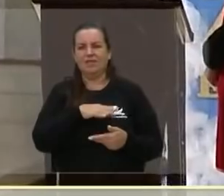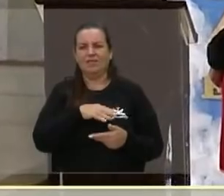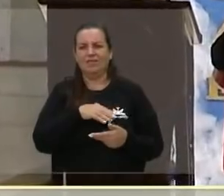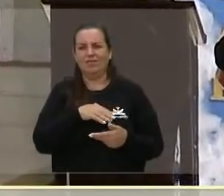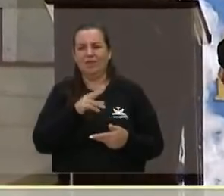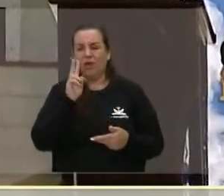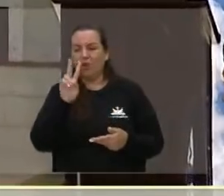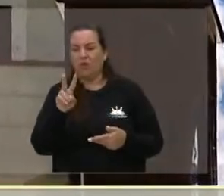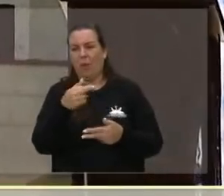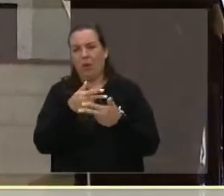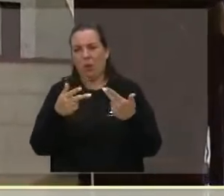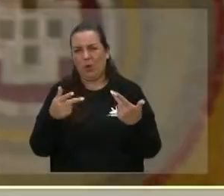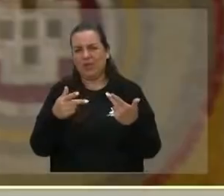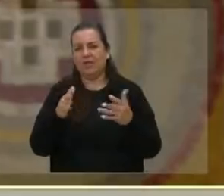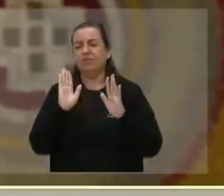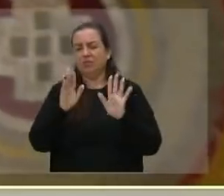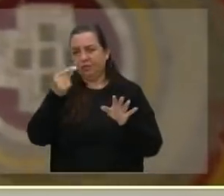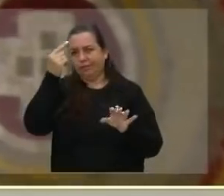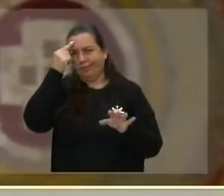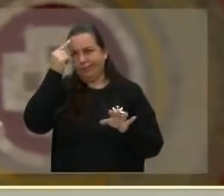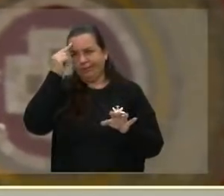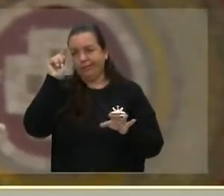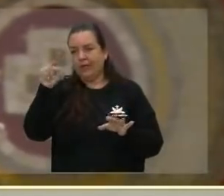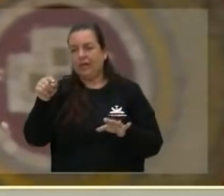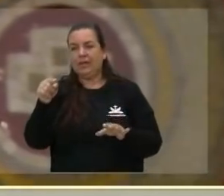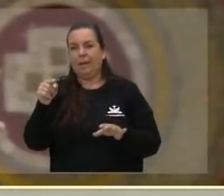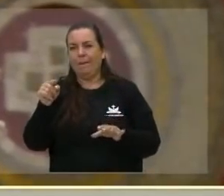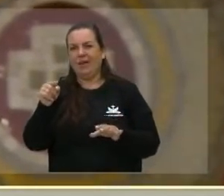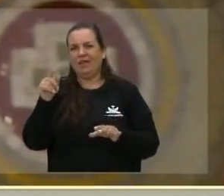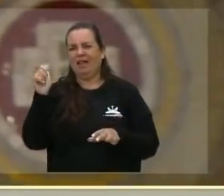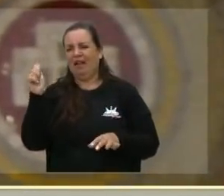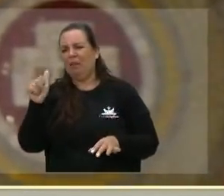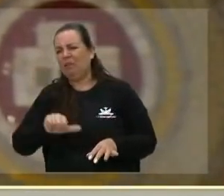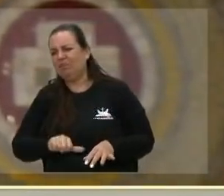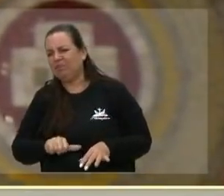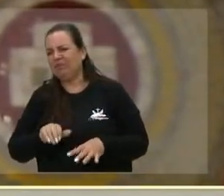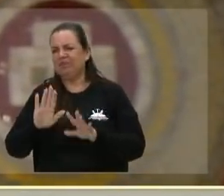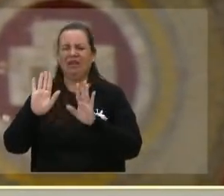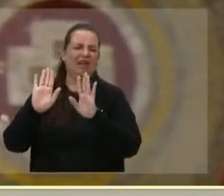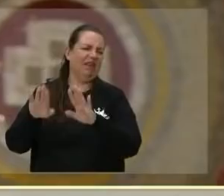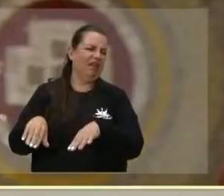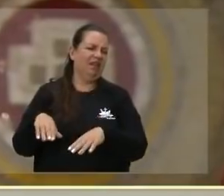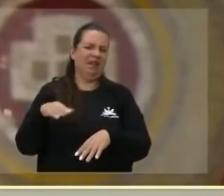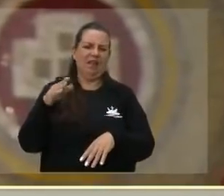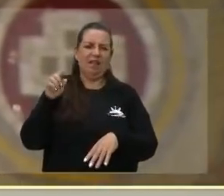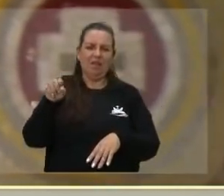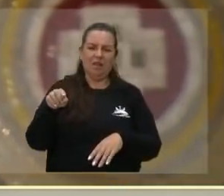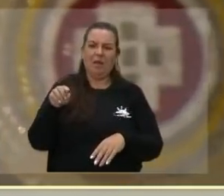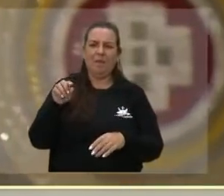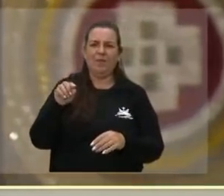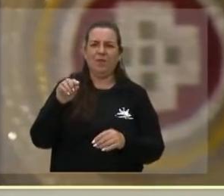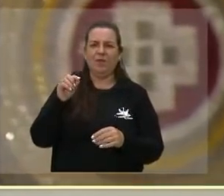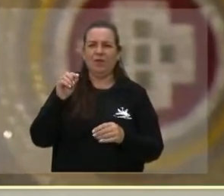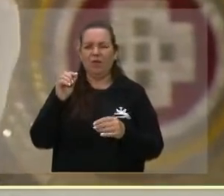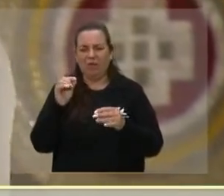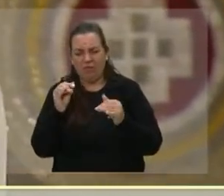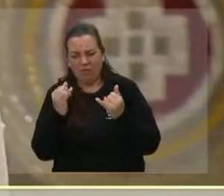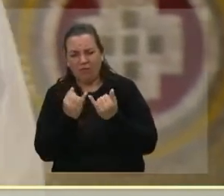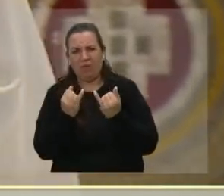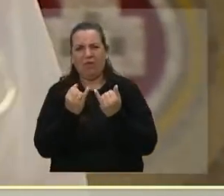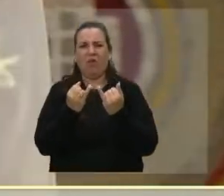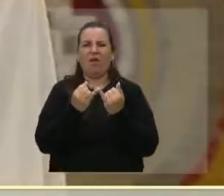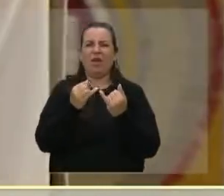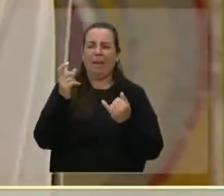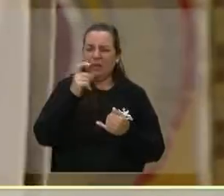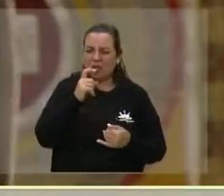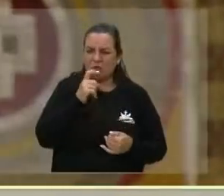viu uma coisa e já vai para parte negativa é falta do fruto do espírito santo